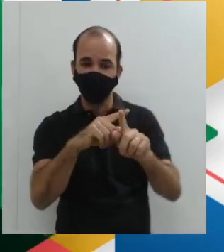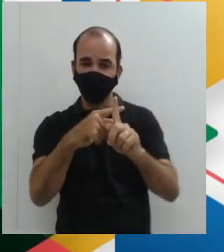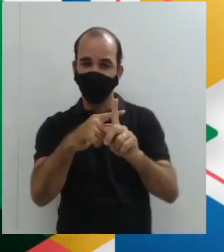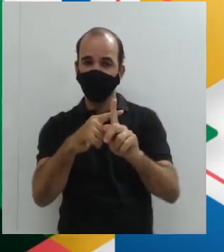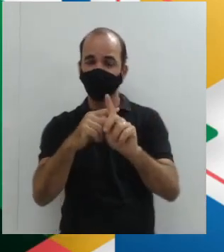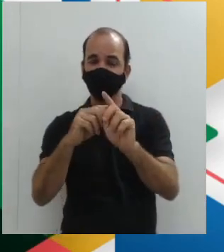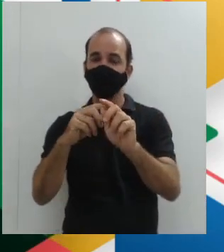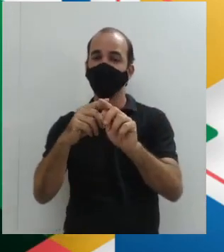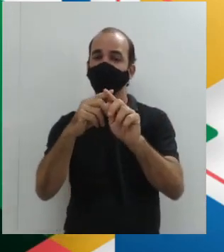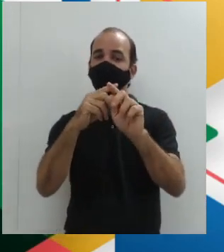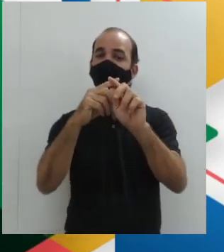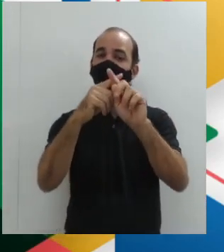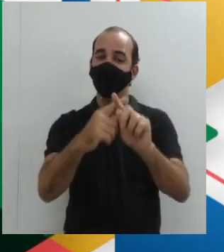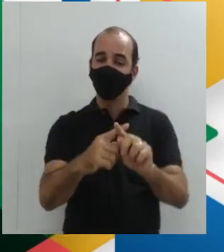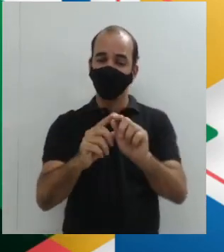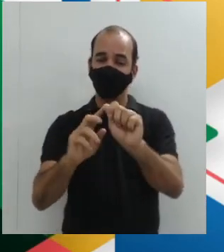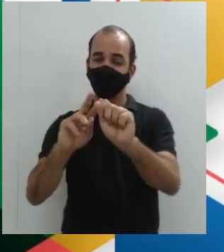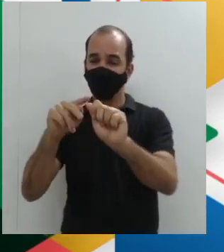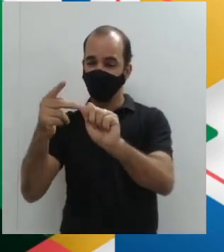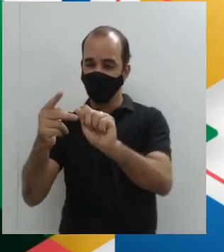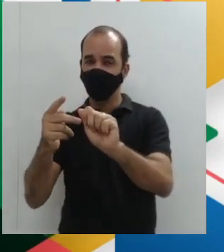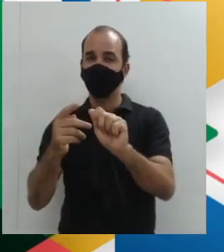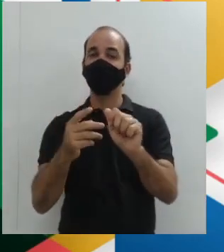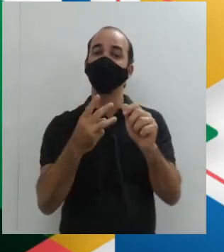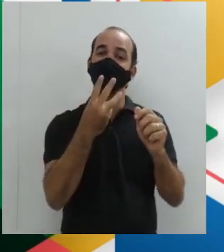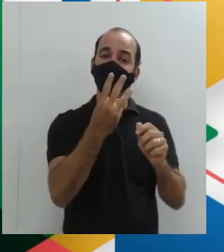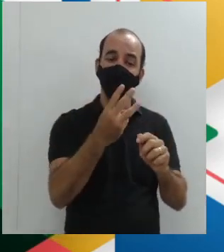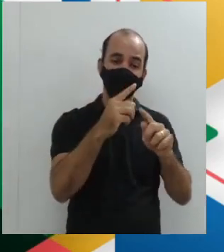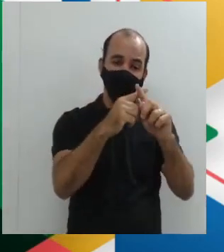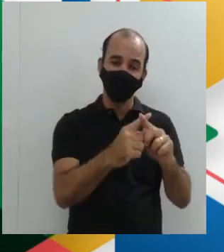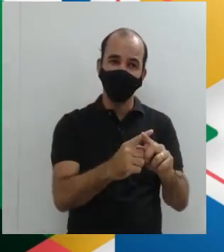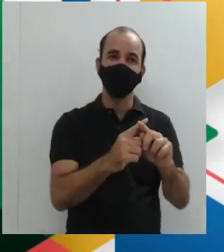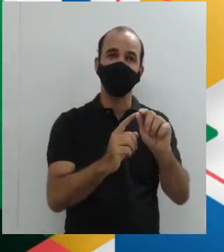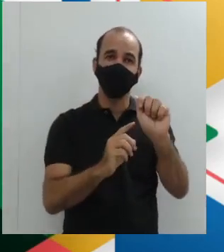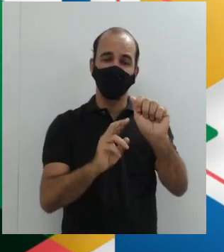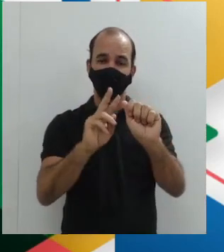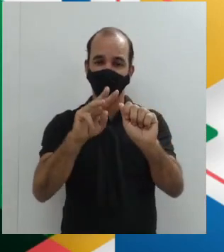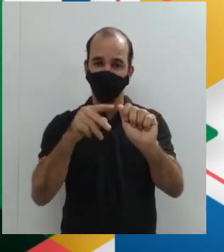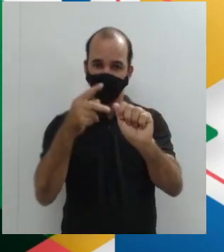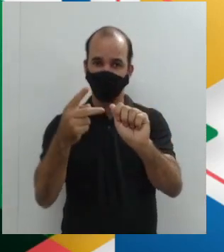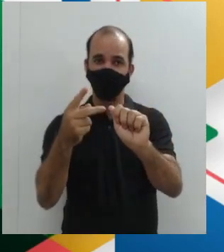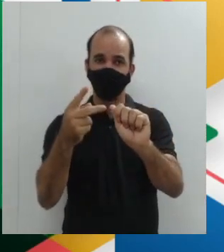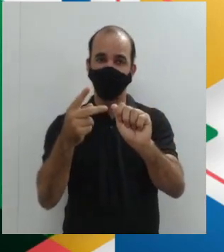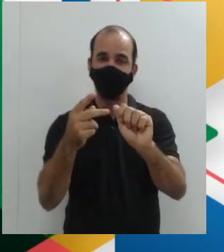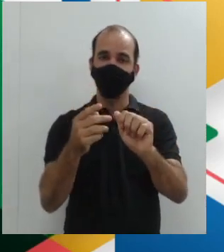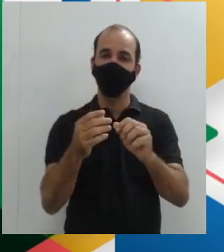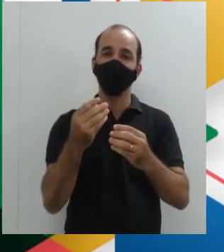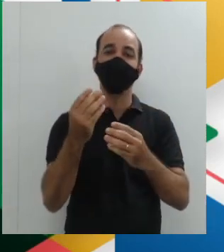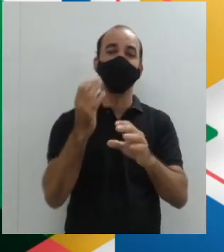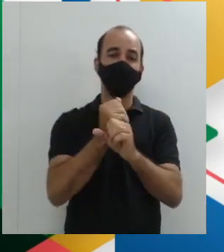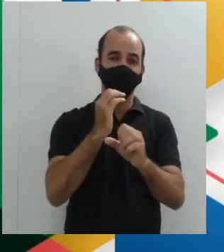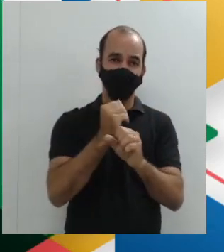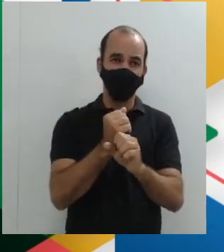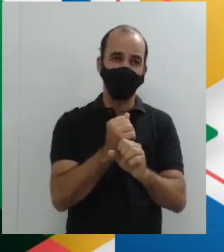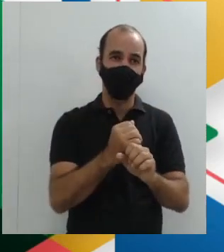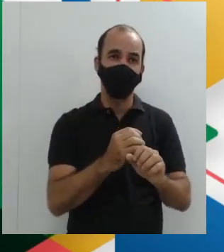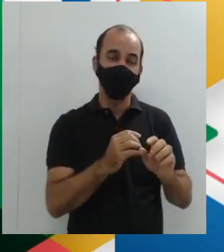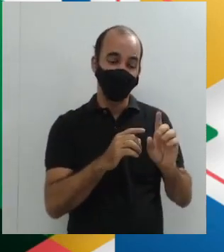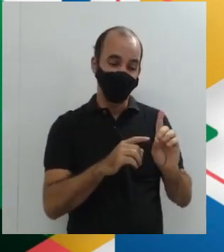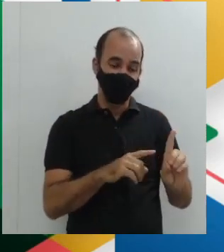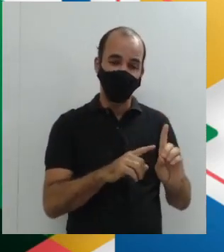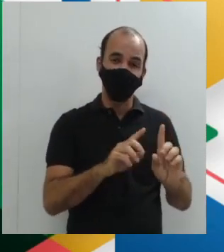ao quadrado dá 3 vezes Azinho ao quadrado. Dessa forma, quando eu tirar a raiz, eu tenho exatamente